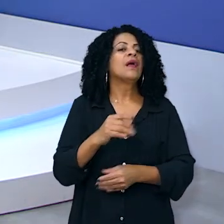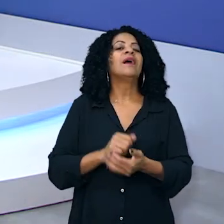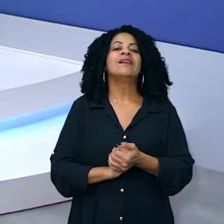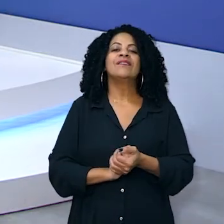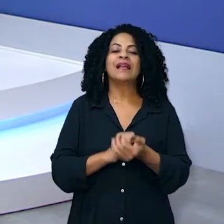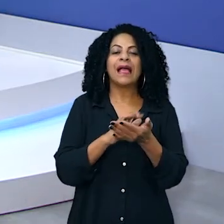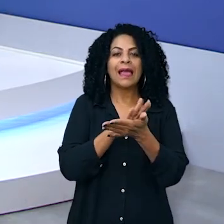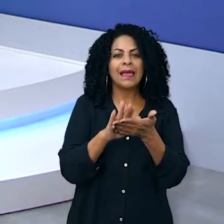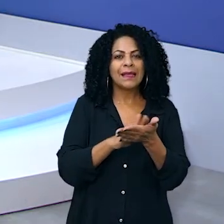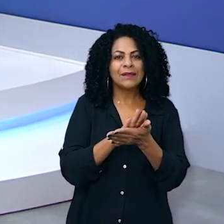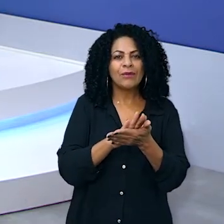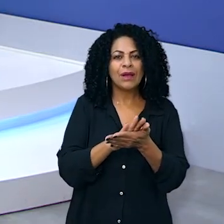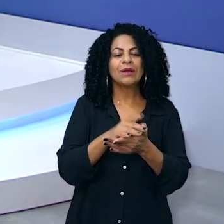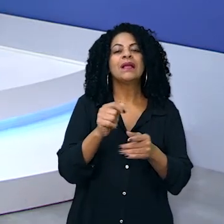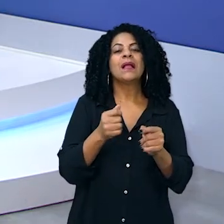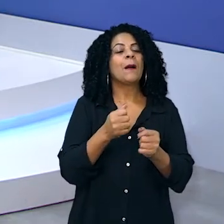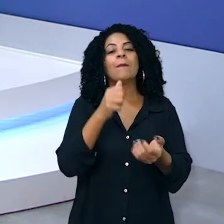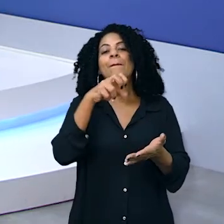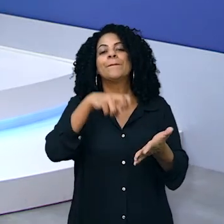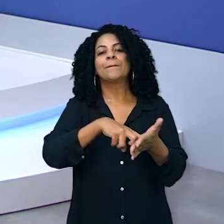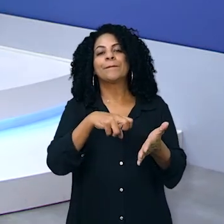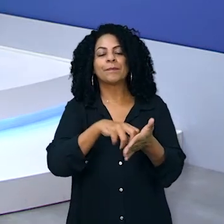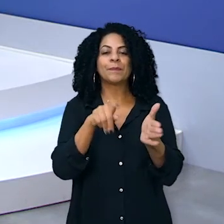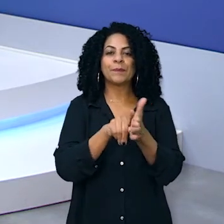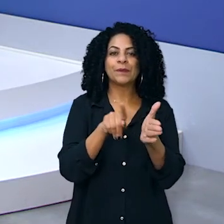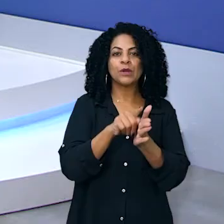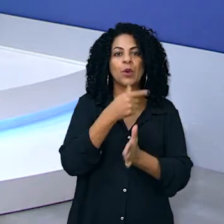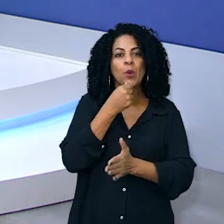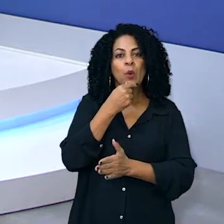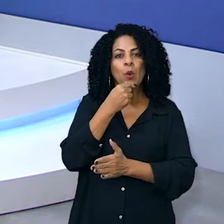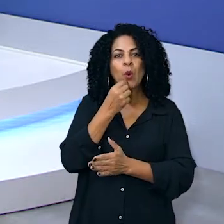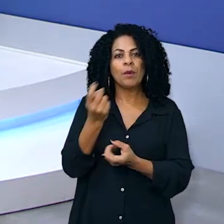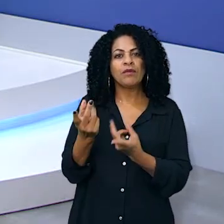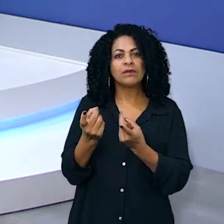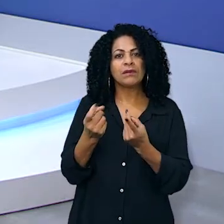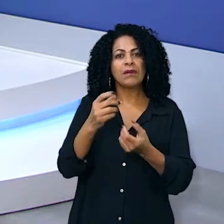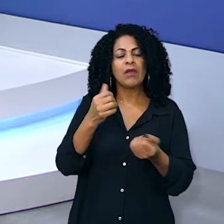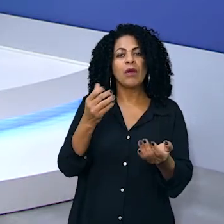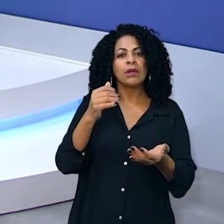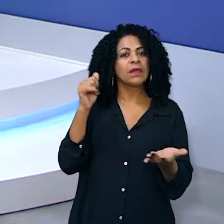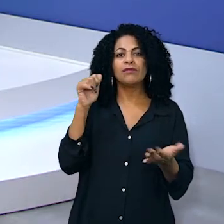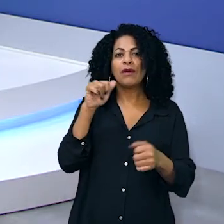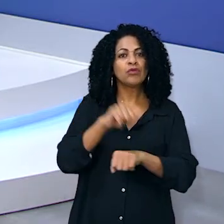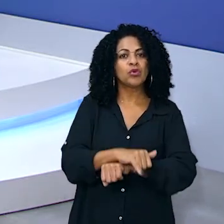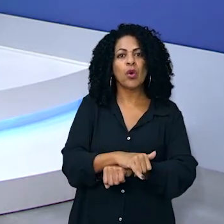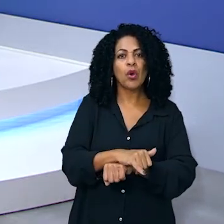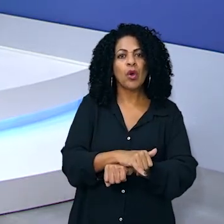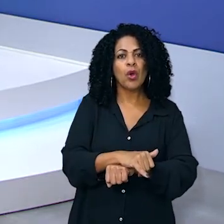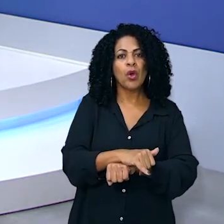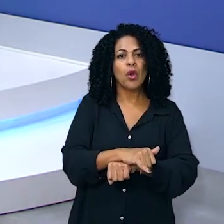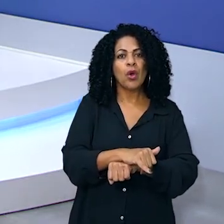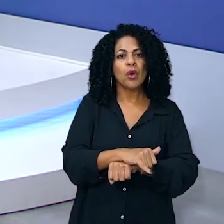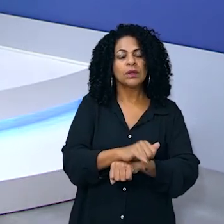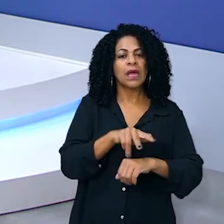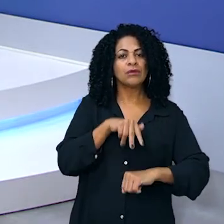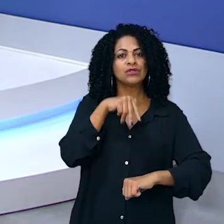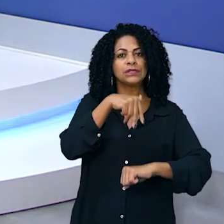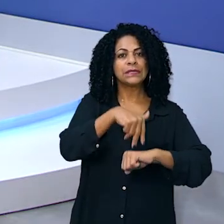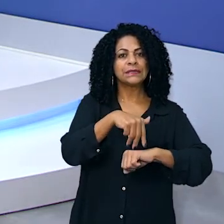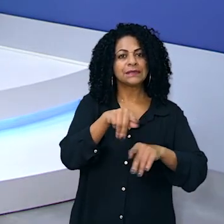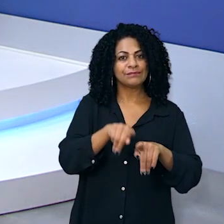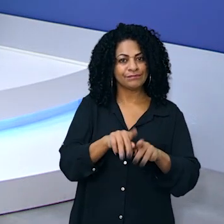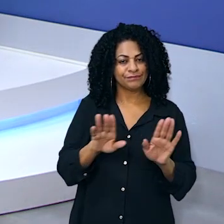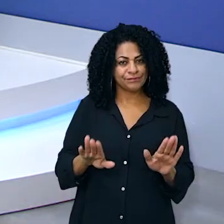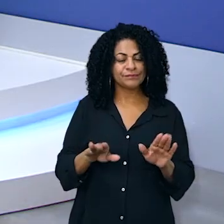que tentou aplicar a pena de confissão contra um vendedor que faltou à audiência de instrução em primeira instância. Os